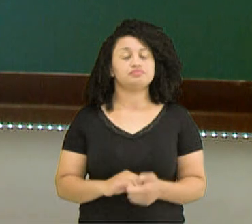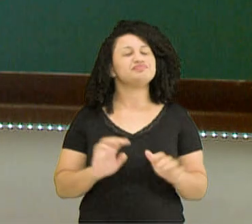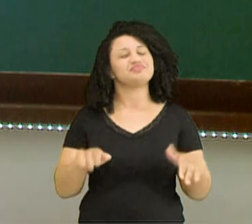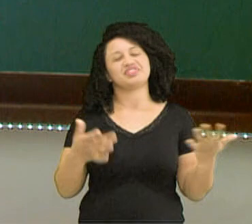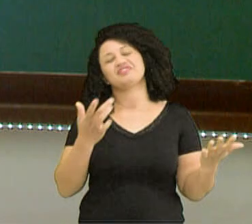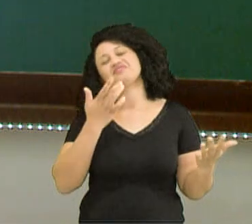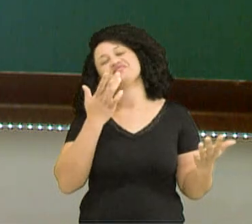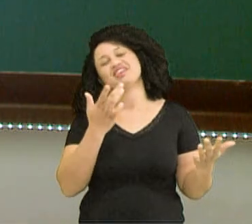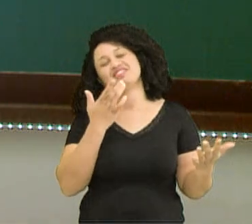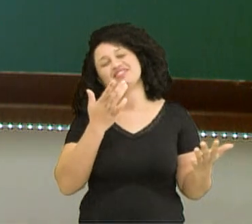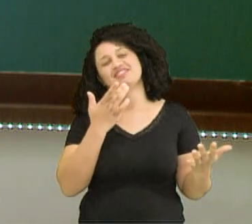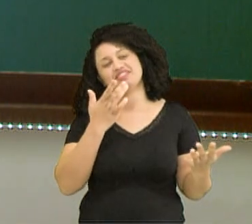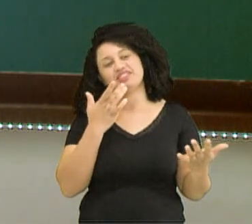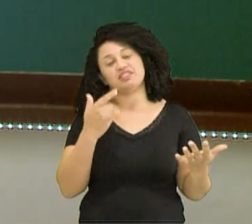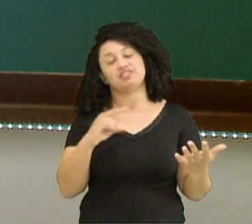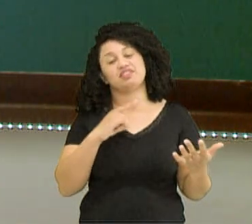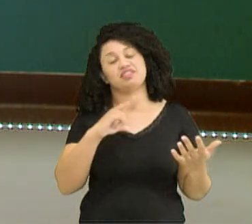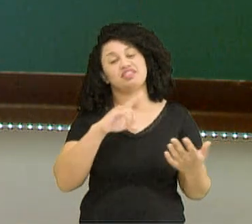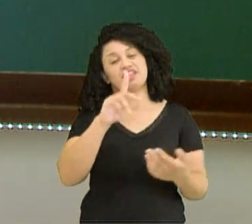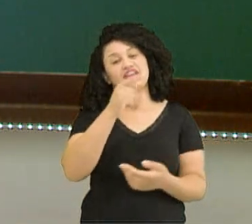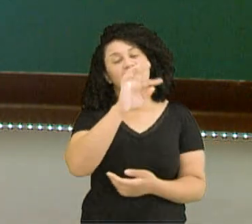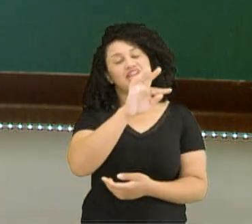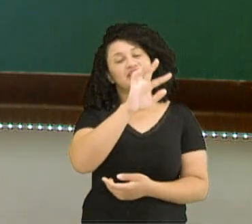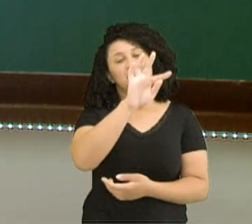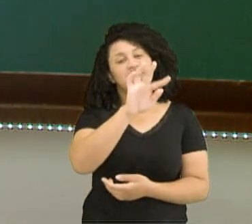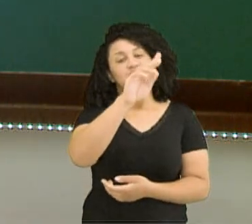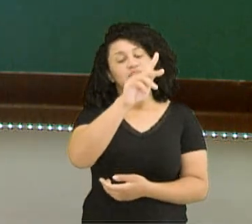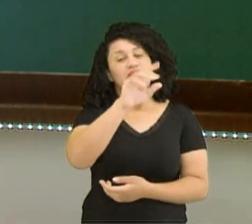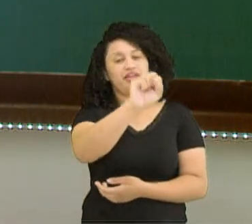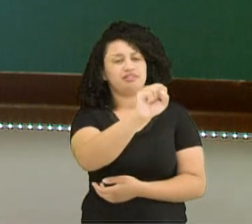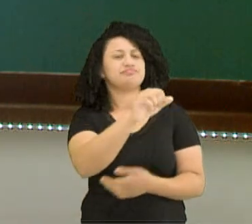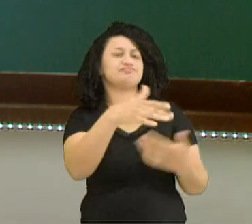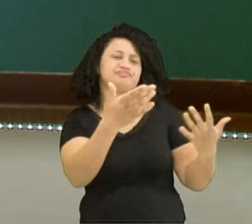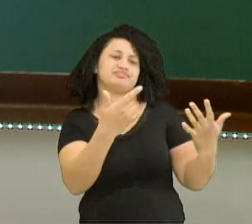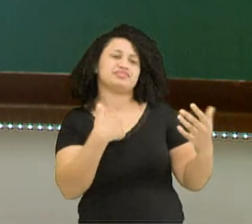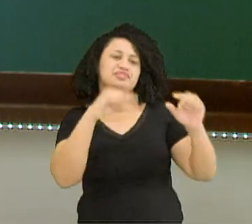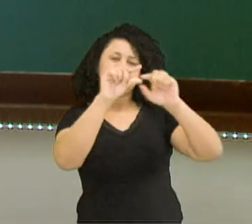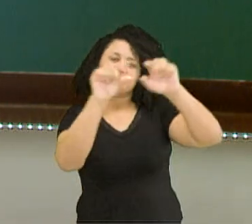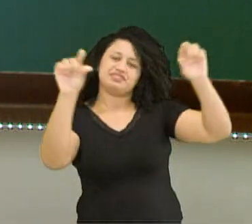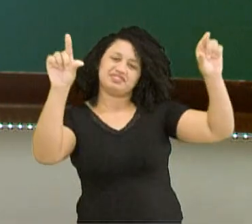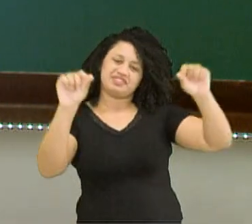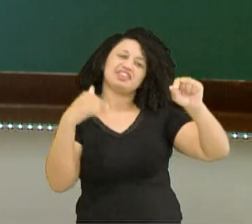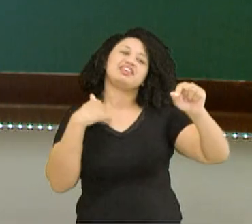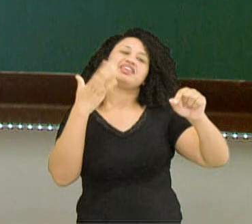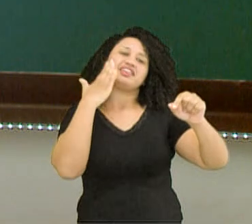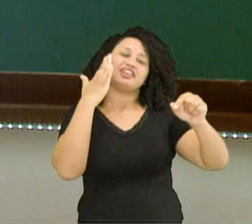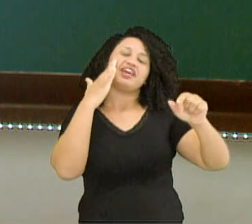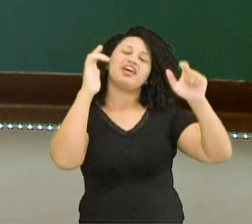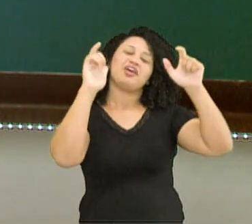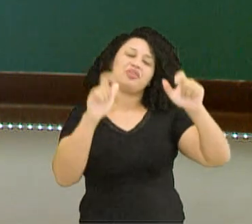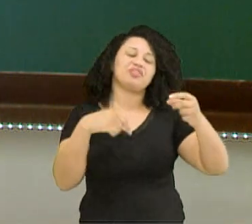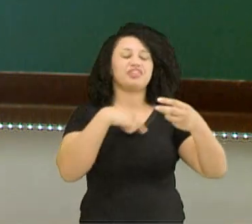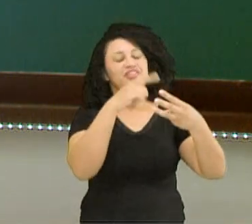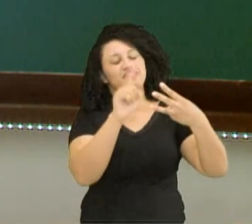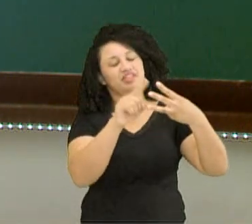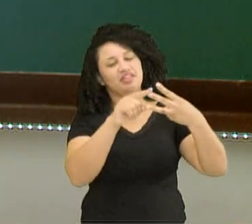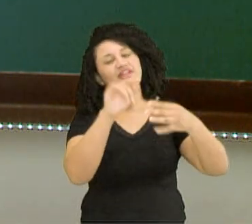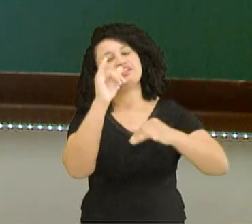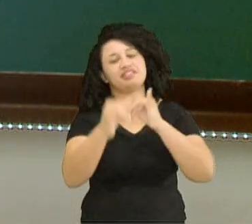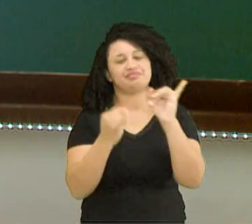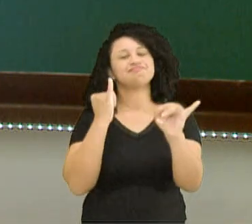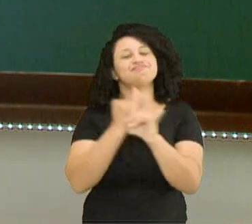Moleza, né, gente? HTTPS, então ali só a barrinha já me diz que eu tirei da